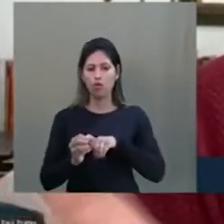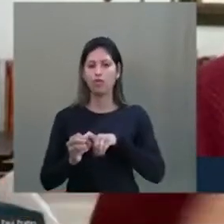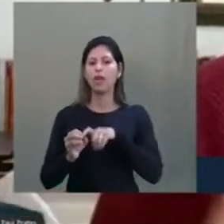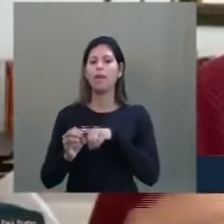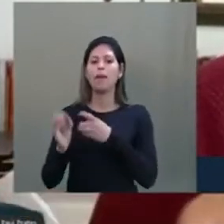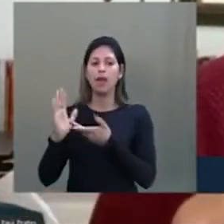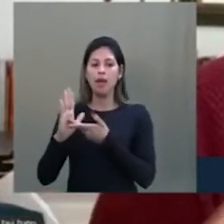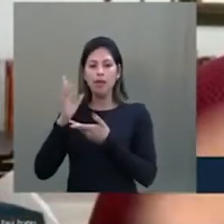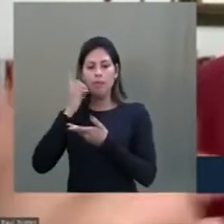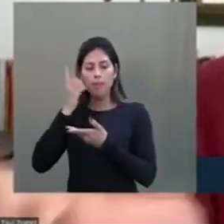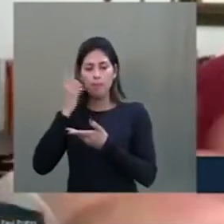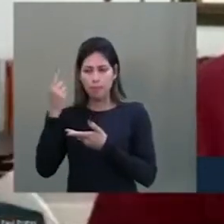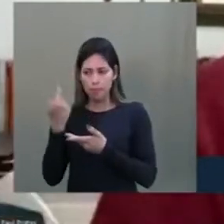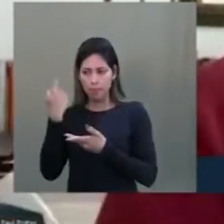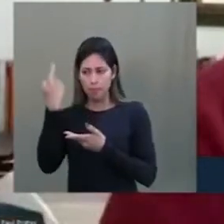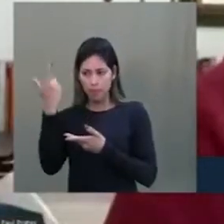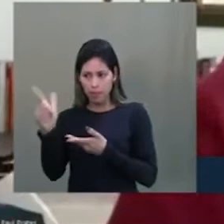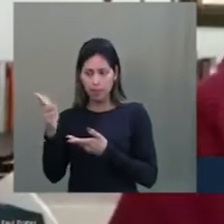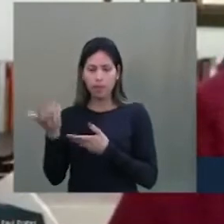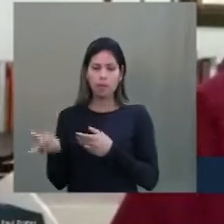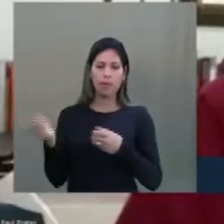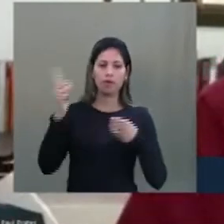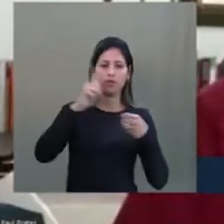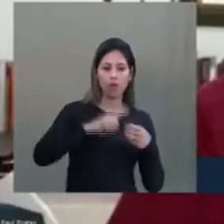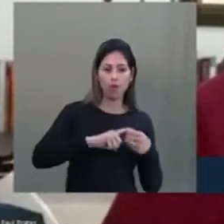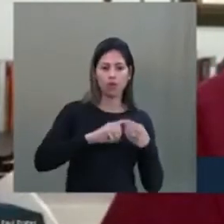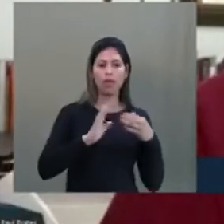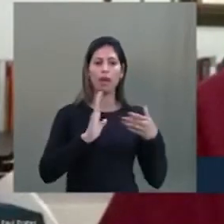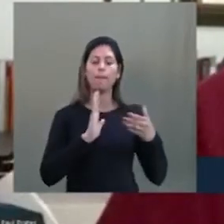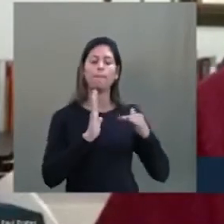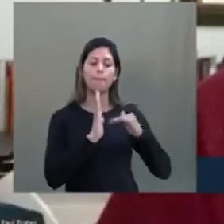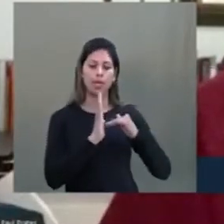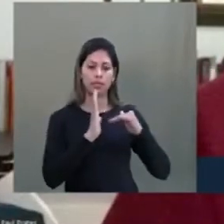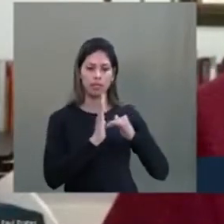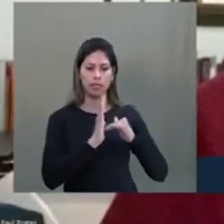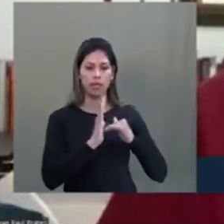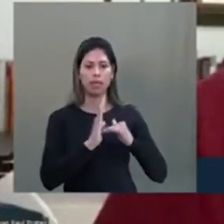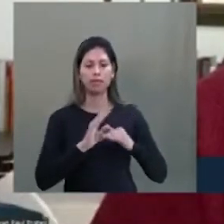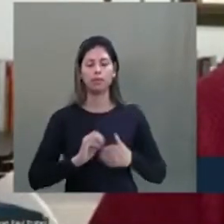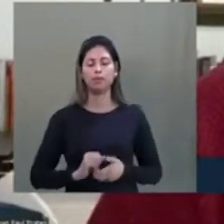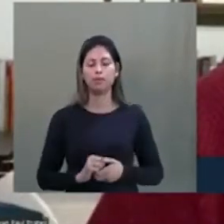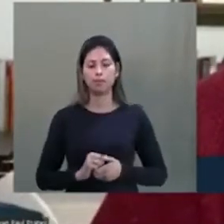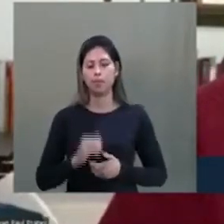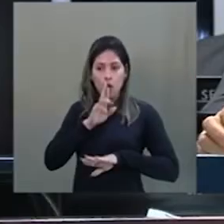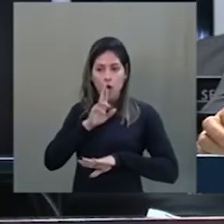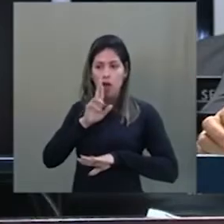nada, votar isso e chegar a tempo dela não caducar. Obrigado, presidente. Obrigado.